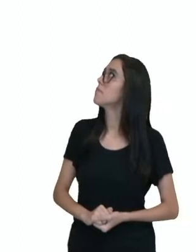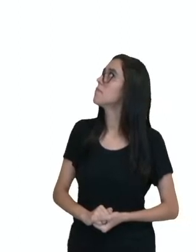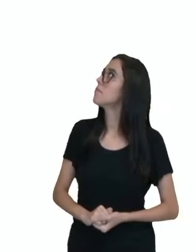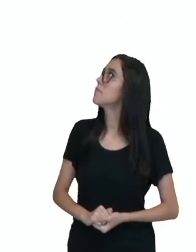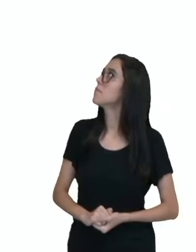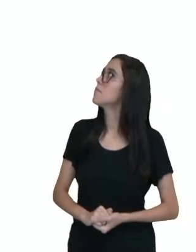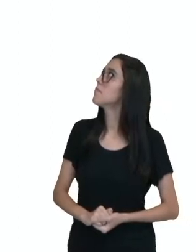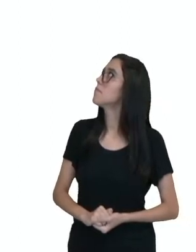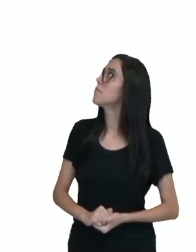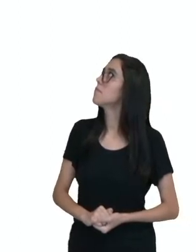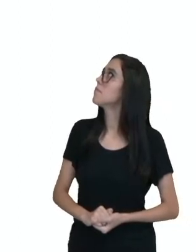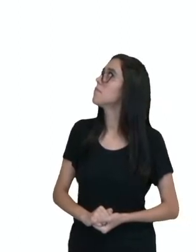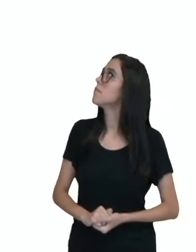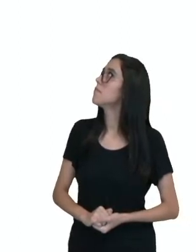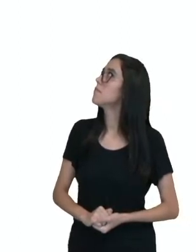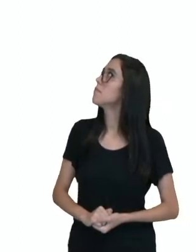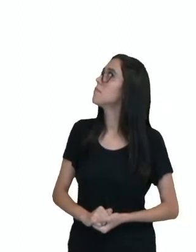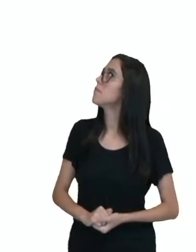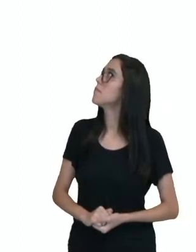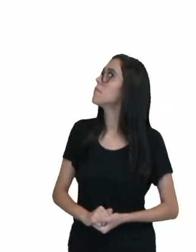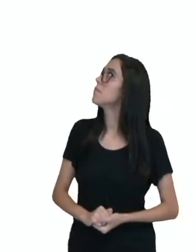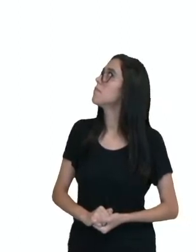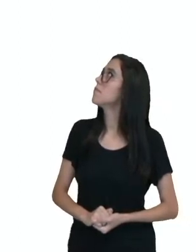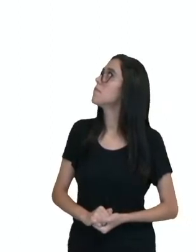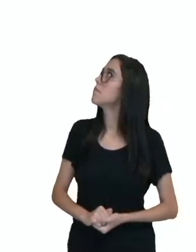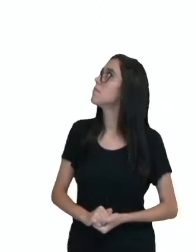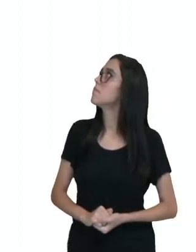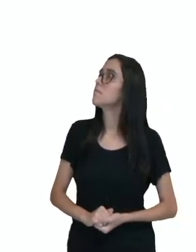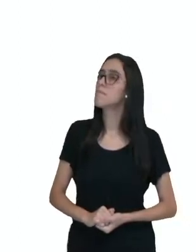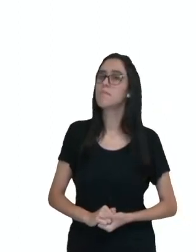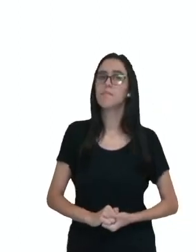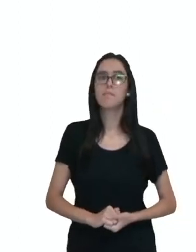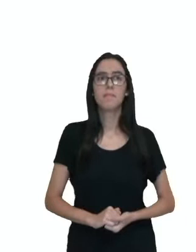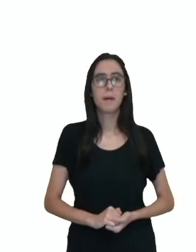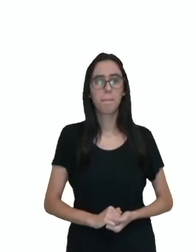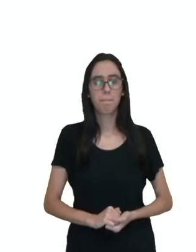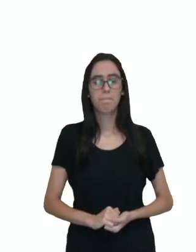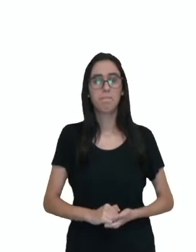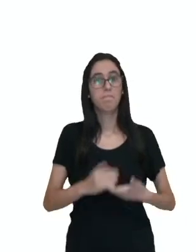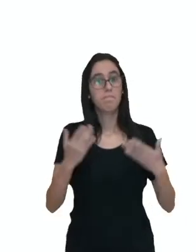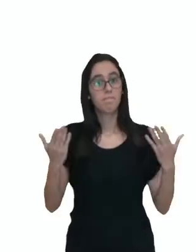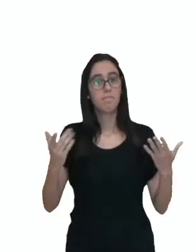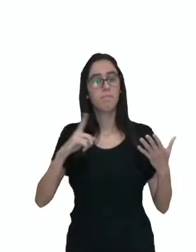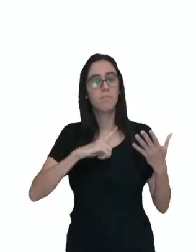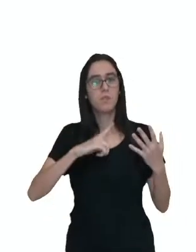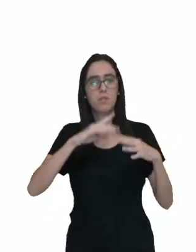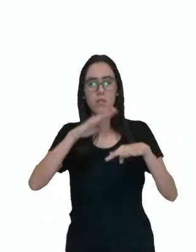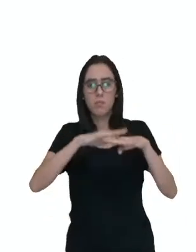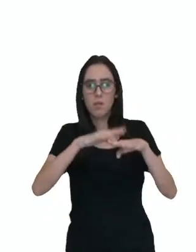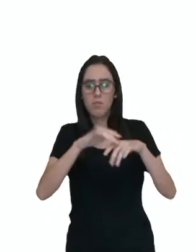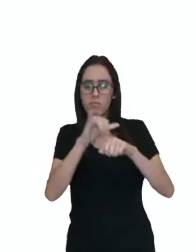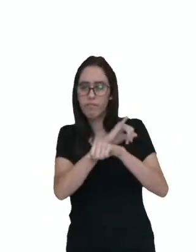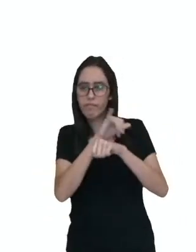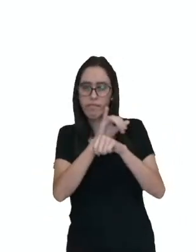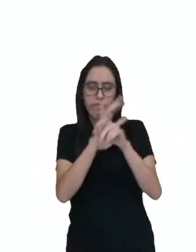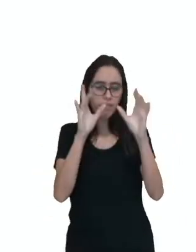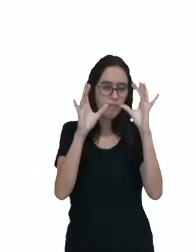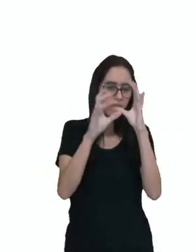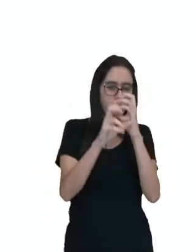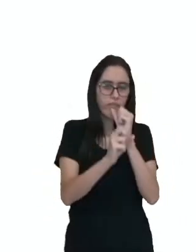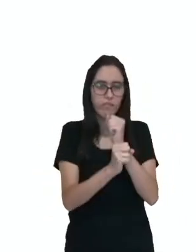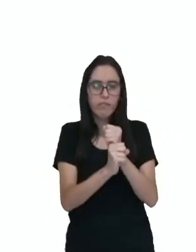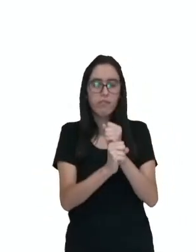10 na terceira sobre 4.624 vezes 10 na décima. Fazendo chunchadinha matemática, ajustando ali e tal, eu